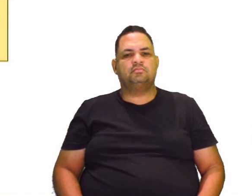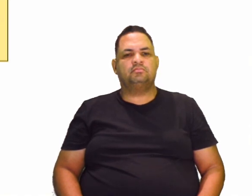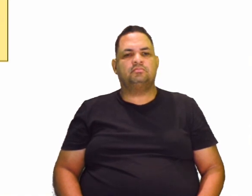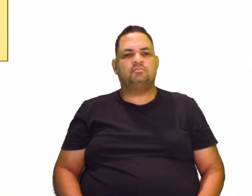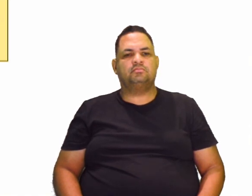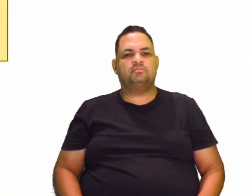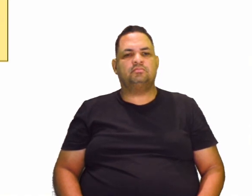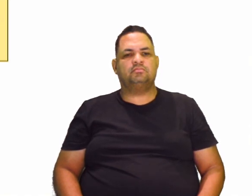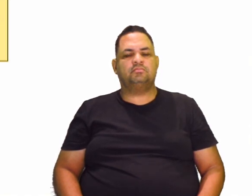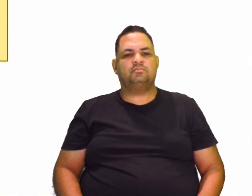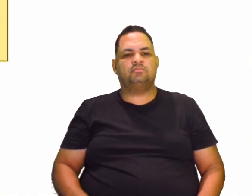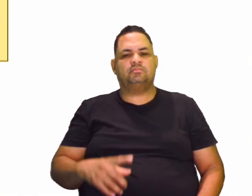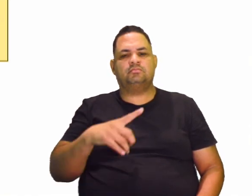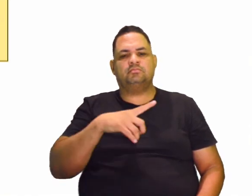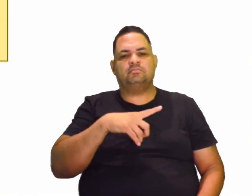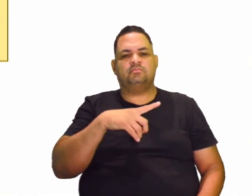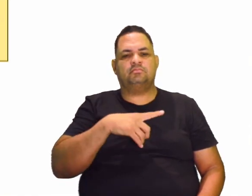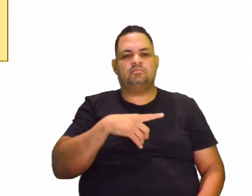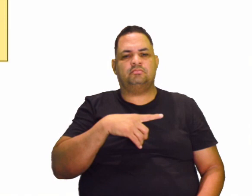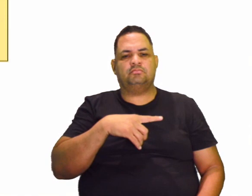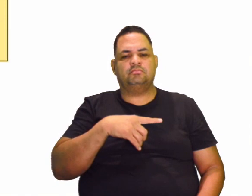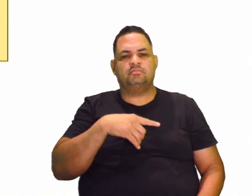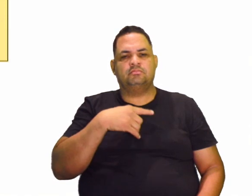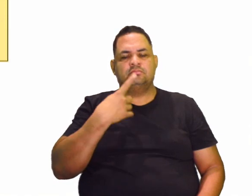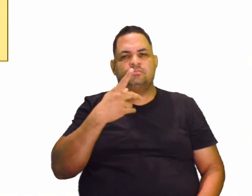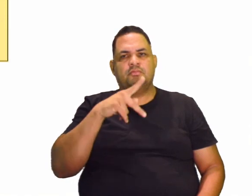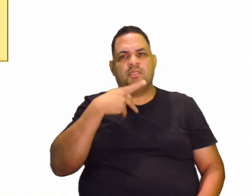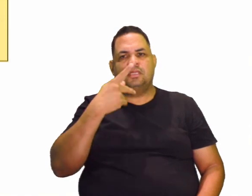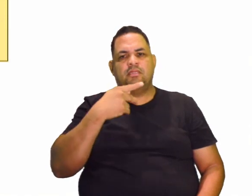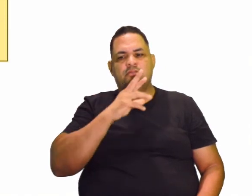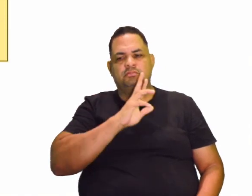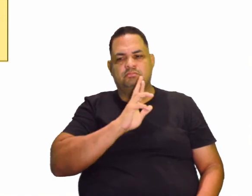se eu tenho mais alguma questão da religião, né?